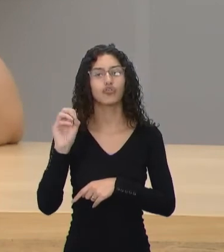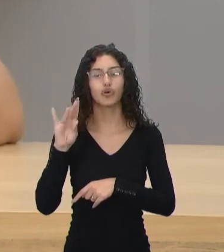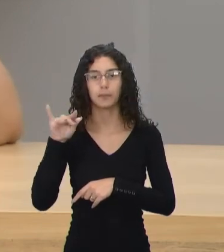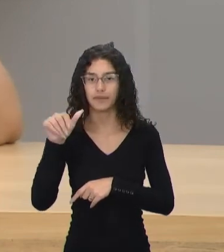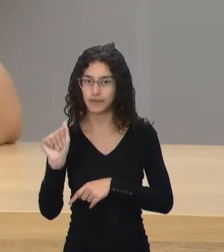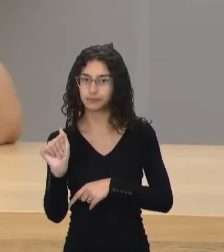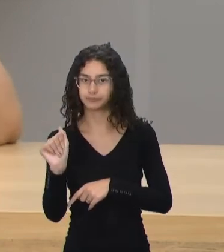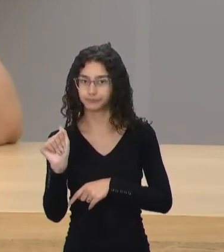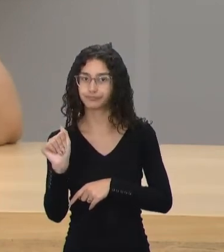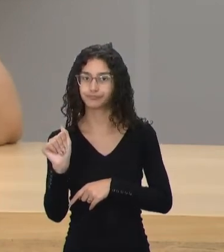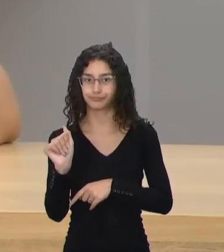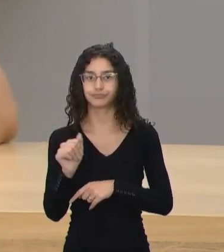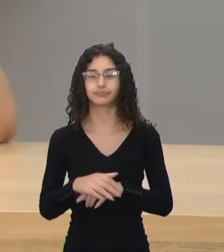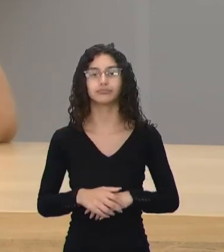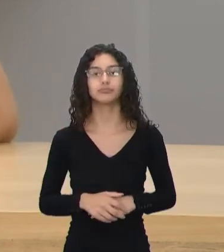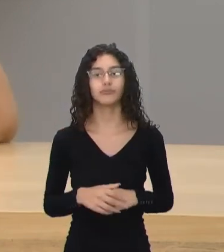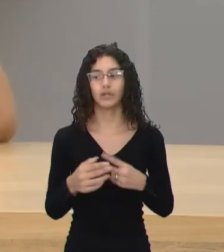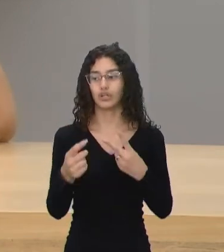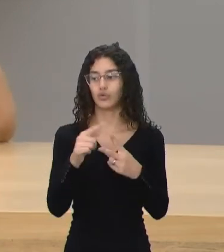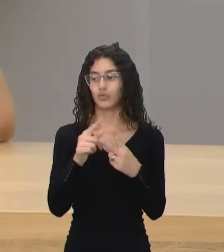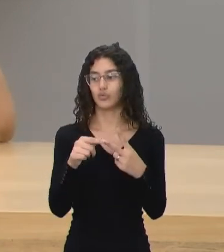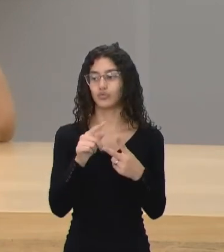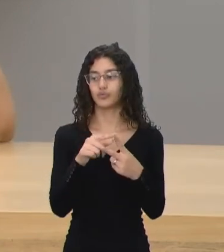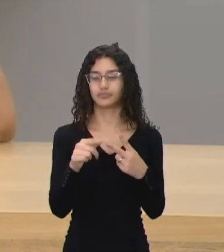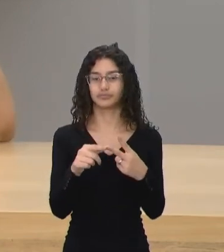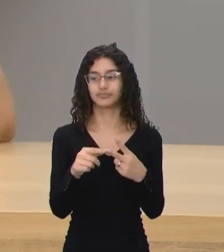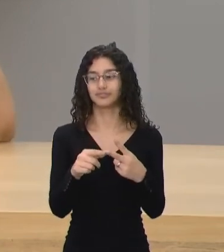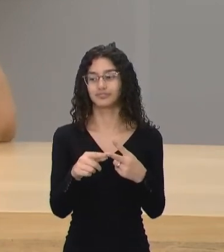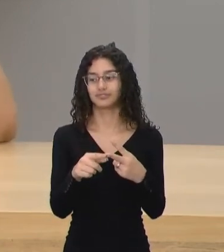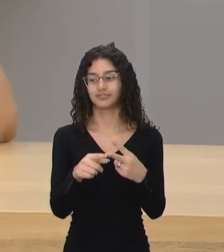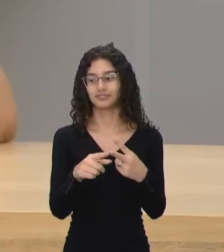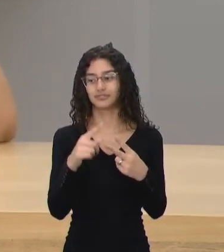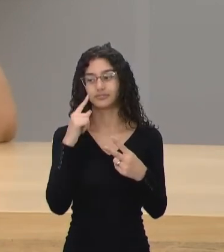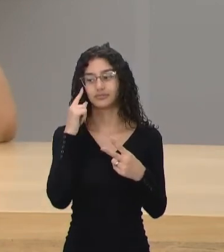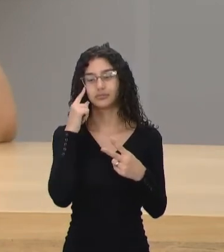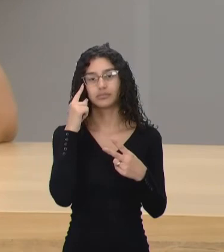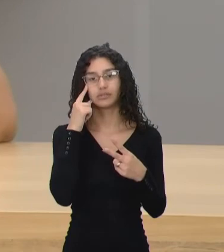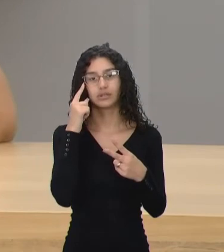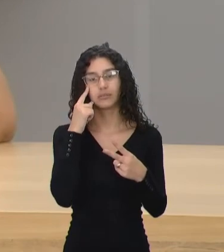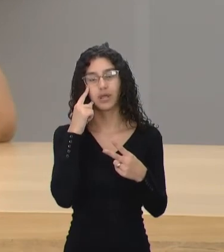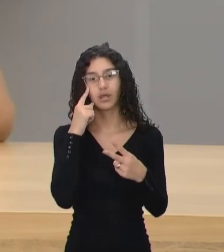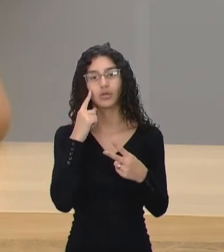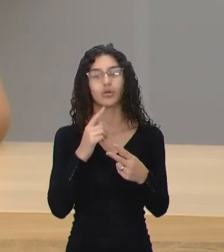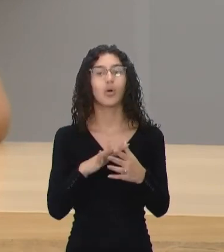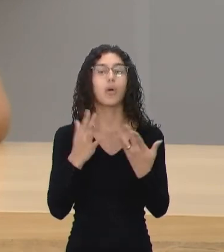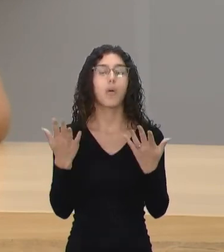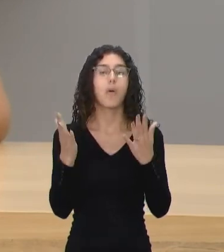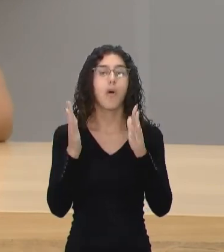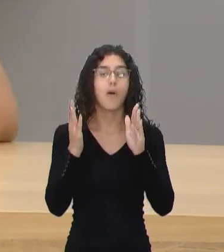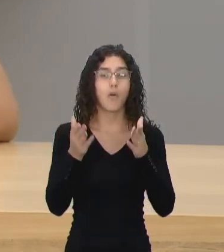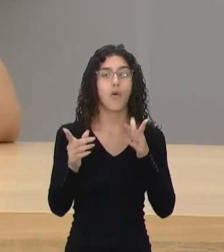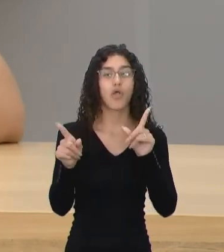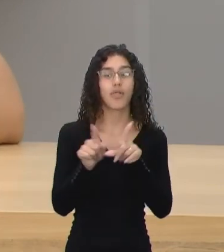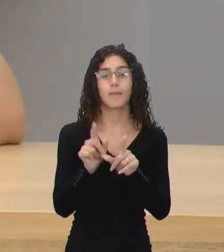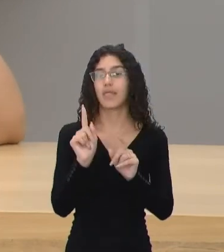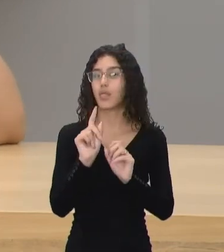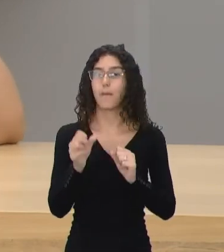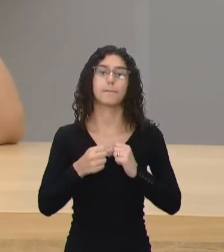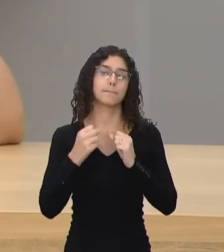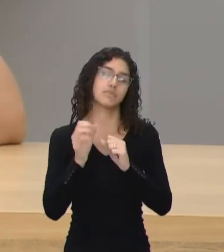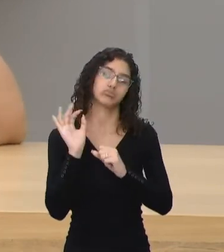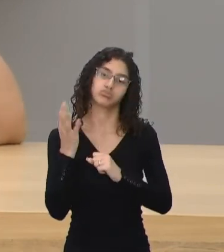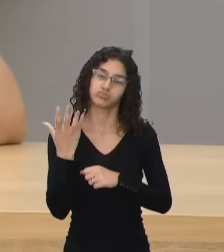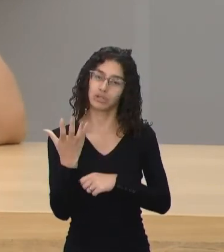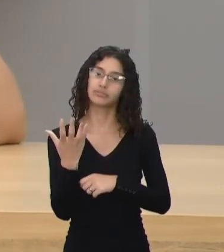racista e xenofóbico, tá? Mas isso é um pensamento do século XIX. Para os dias atuais, isso não pode acontecer